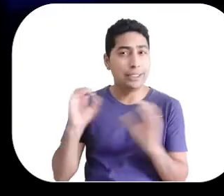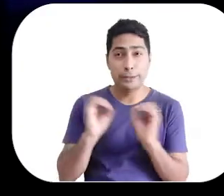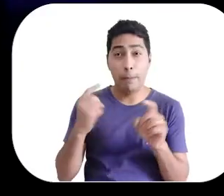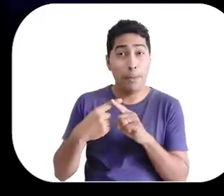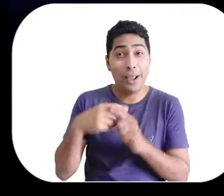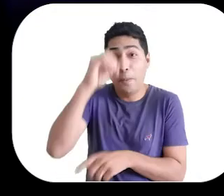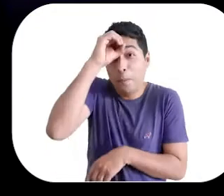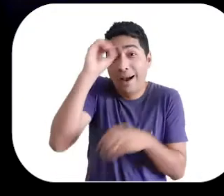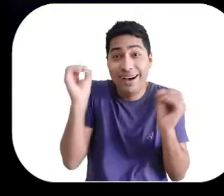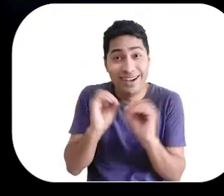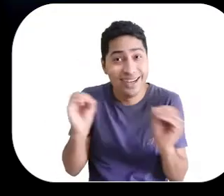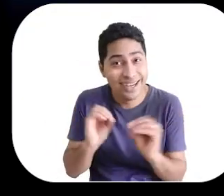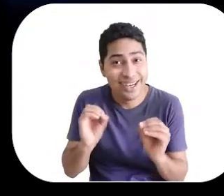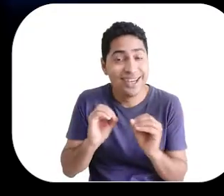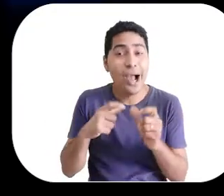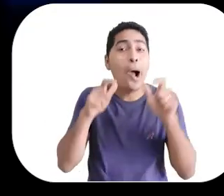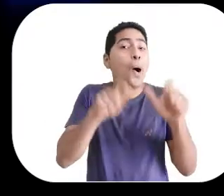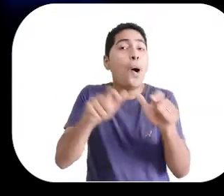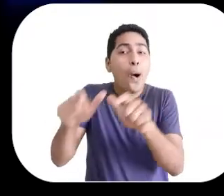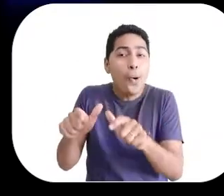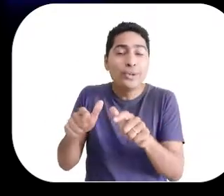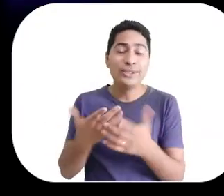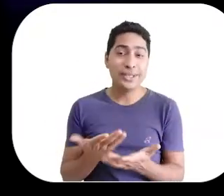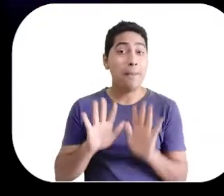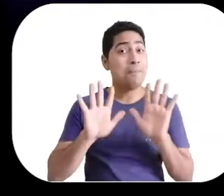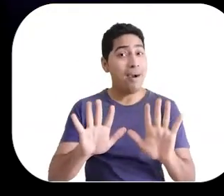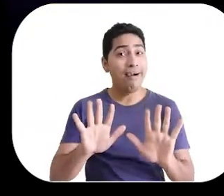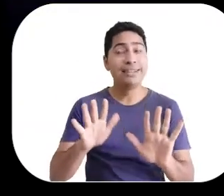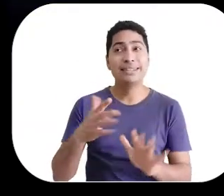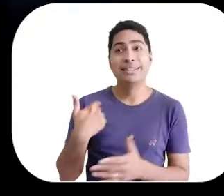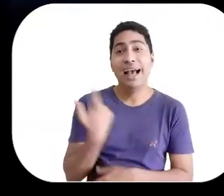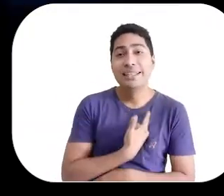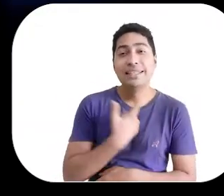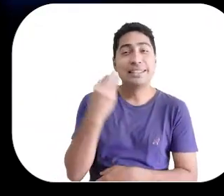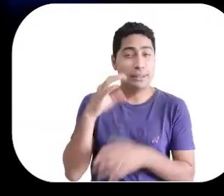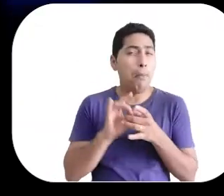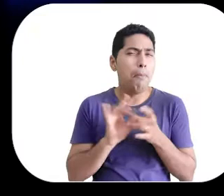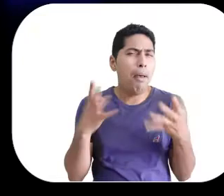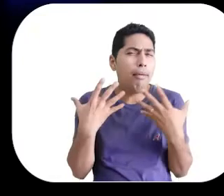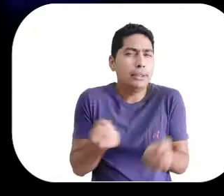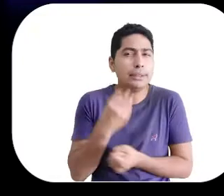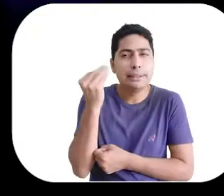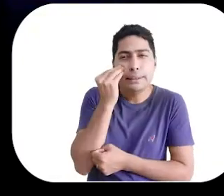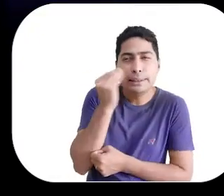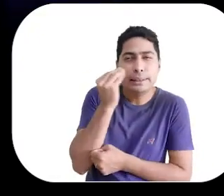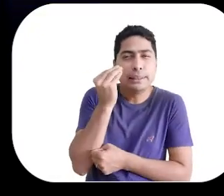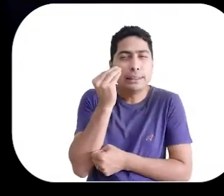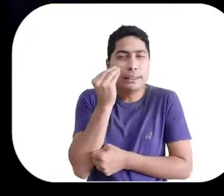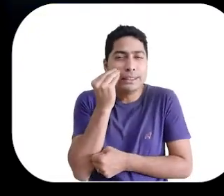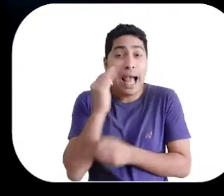gente não sabia exatamente para onde a gente ia. Mas a gente se deixou estar nesse escuro,